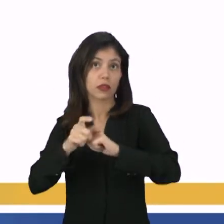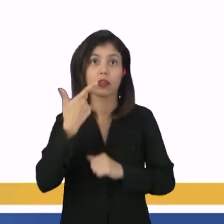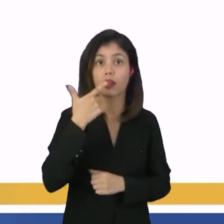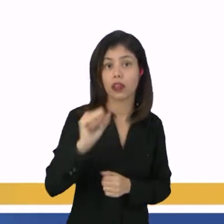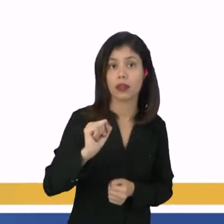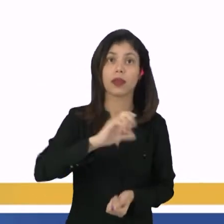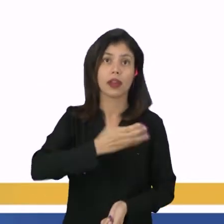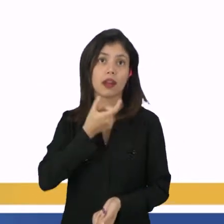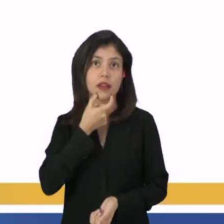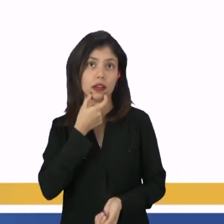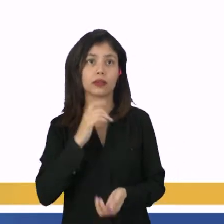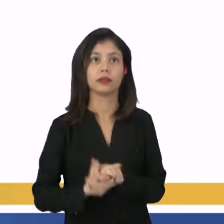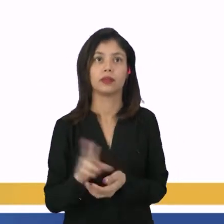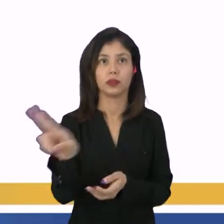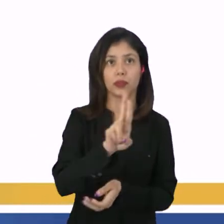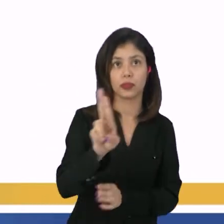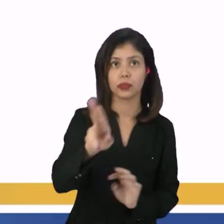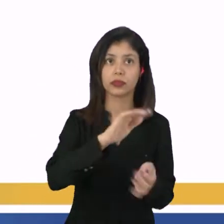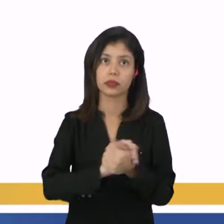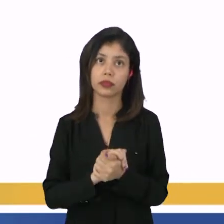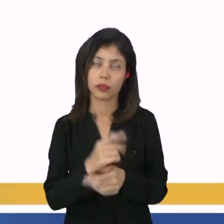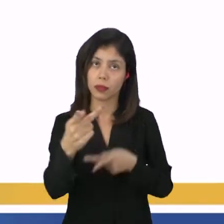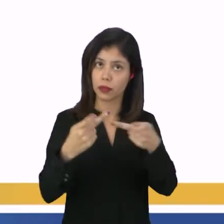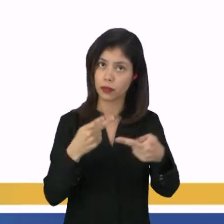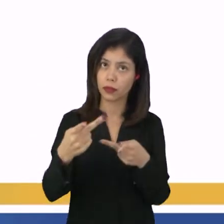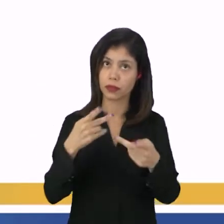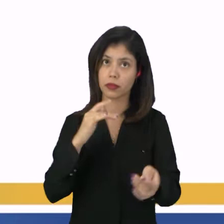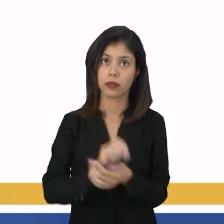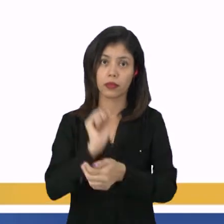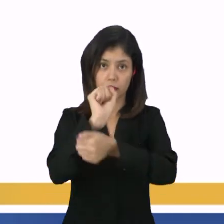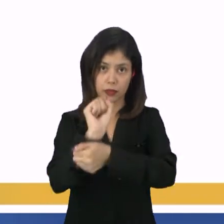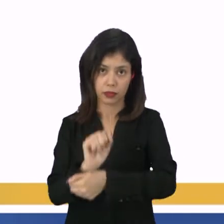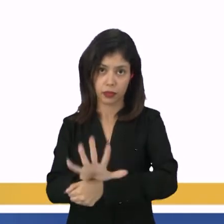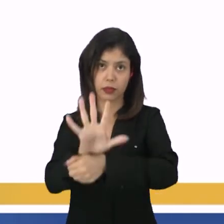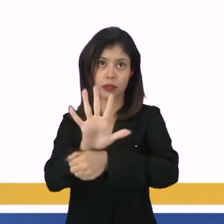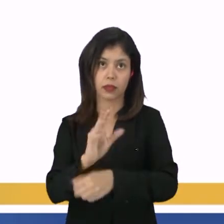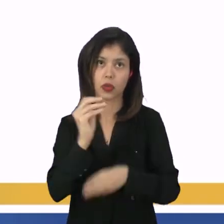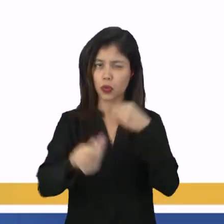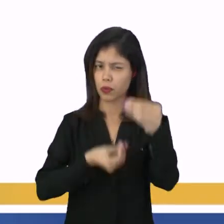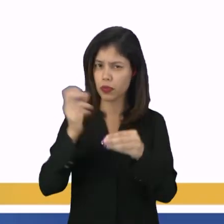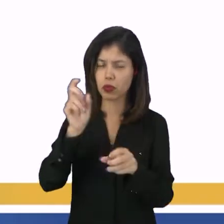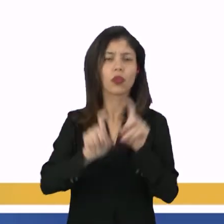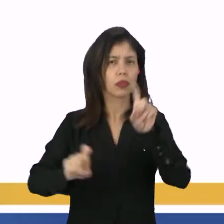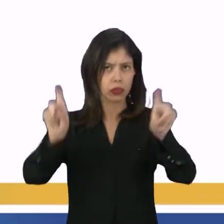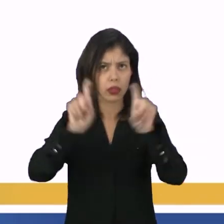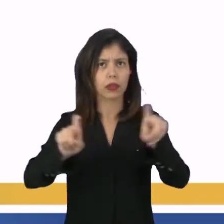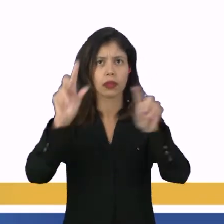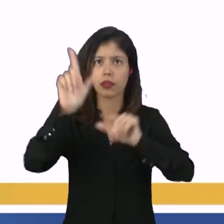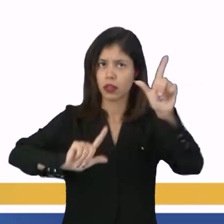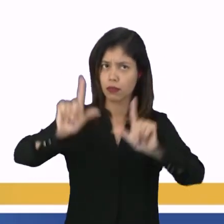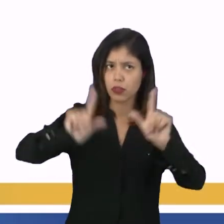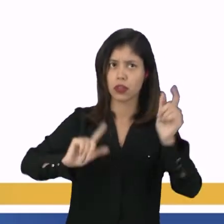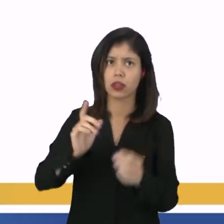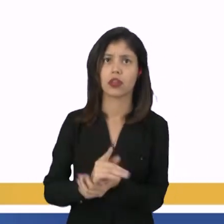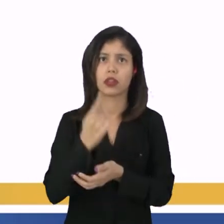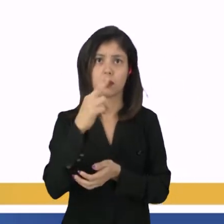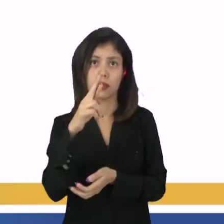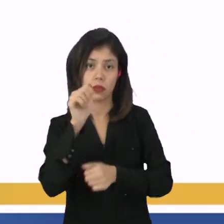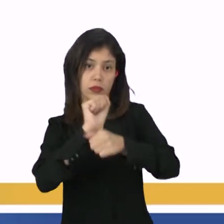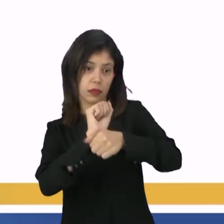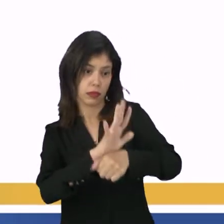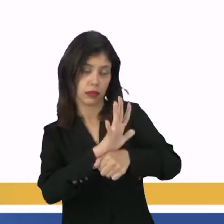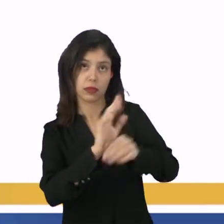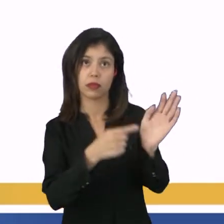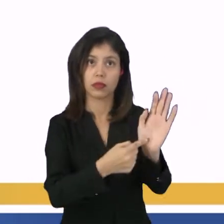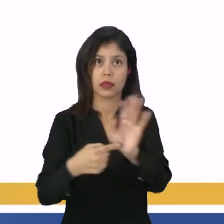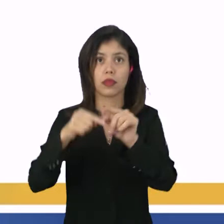nome à ferramenta que projeta o conteúdo em um dispositivo eletrônico, como um computador, televisões, projetor de multimídias,